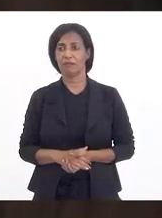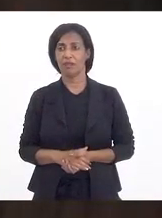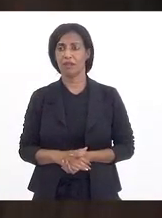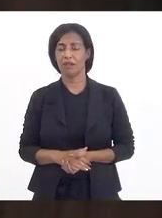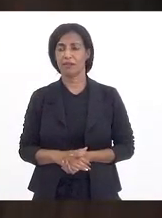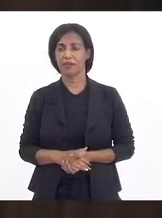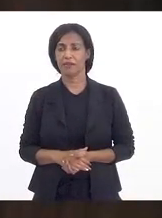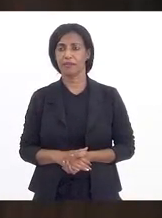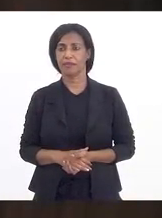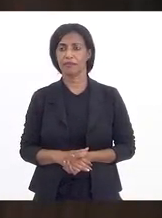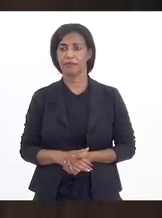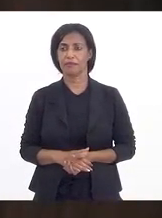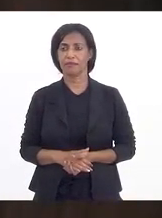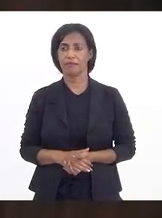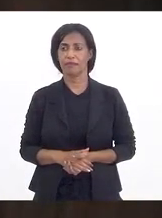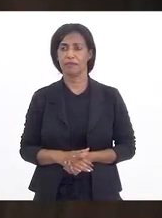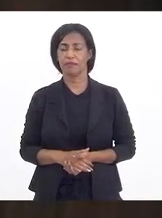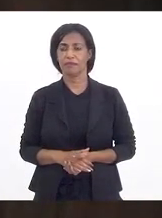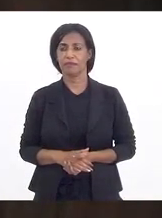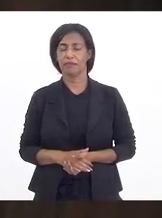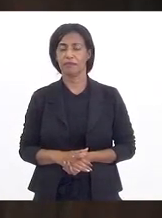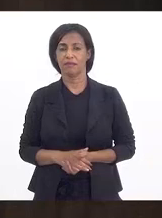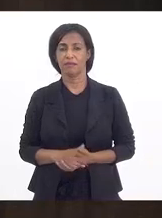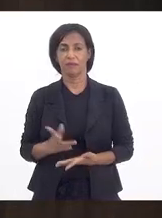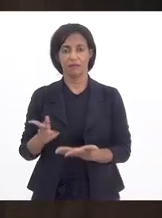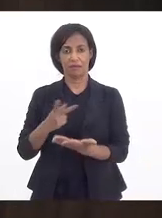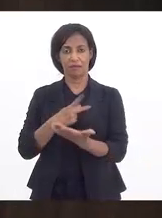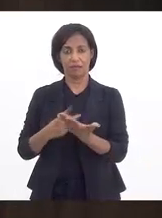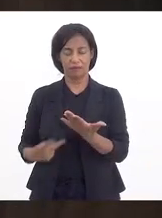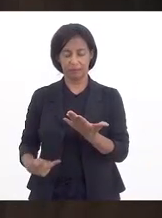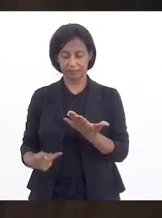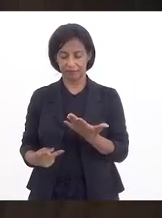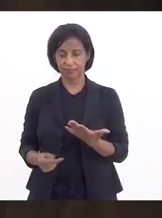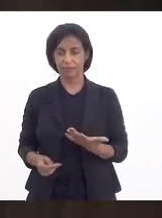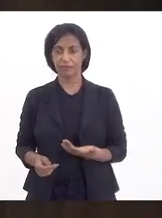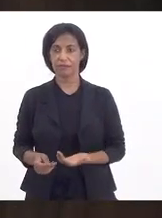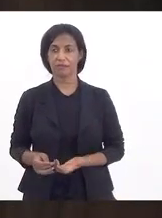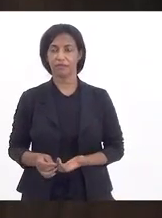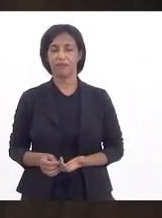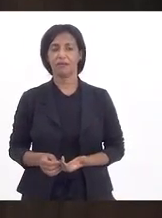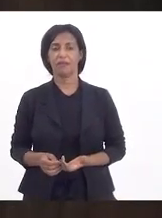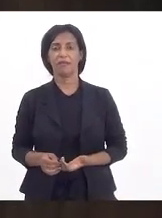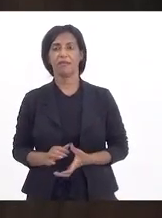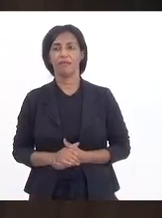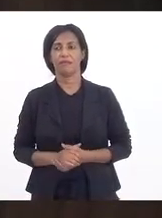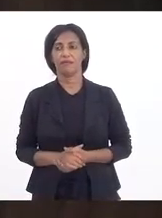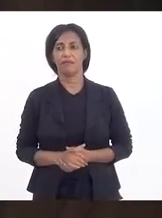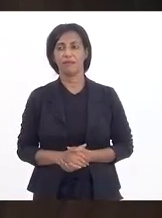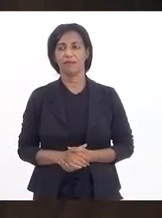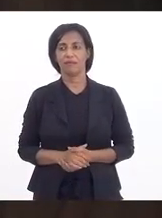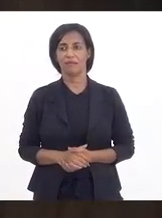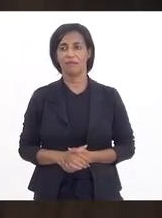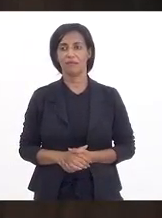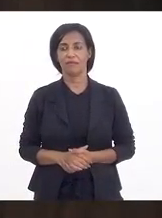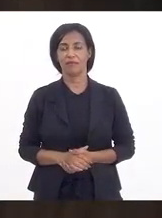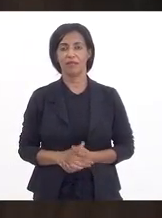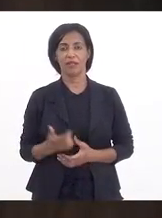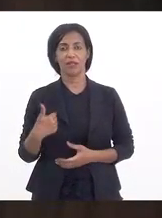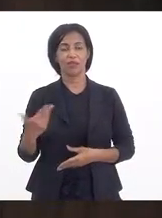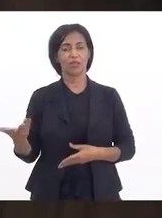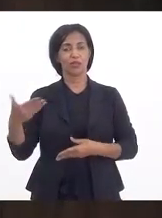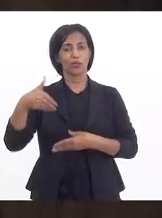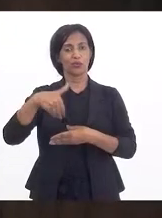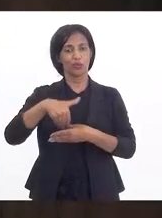Vamos aguardar e deixar presente Olha só eu vou dar é um